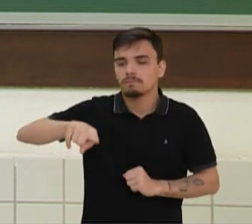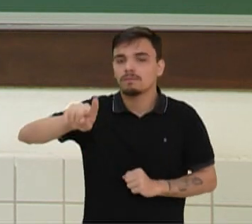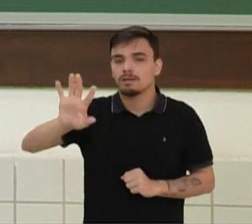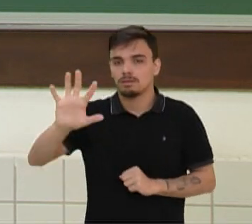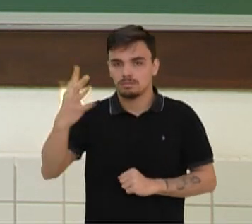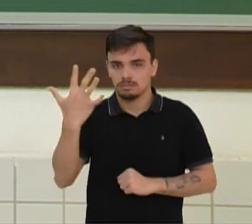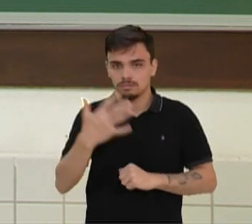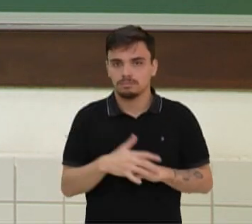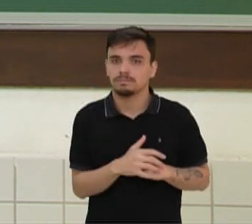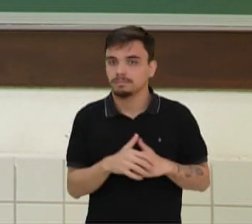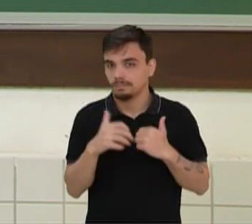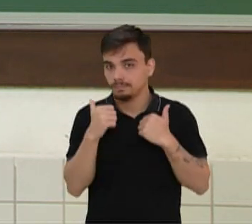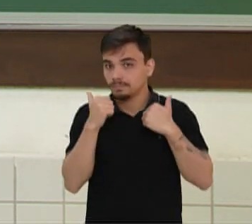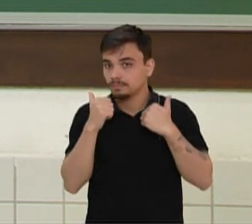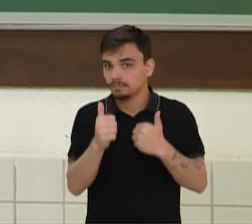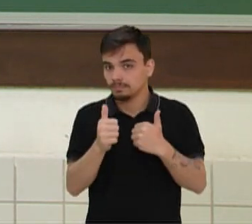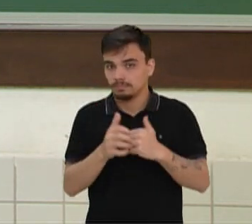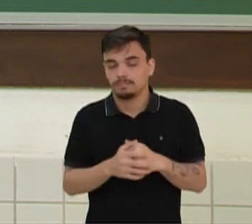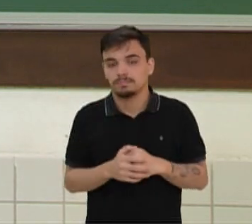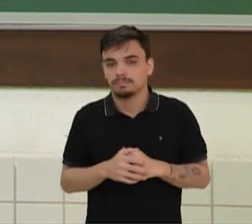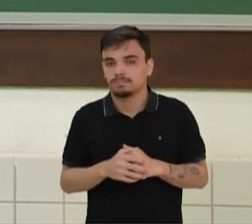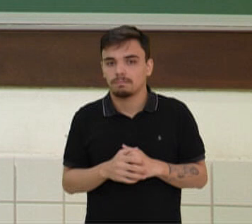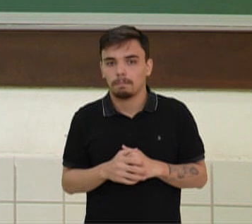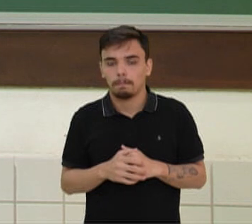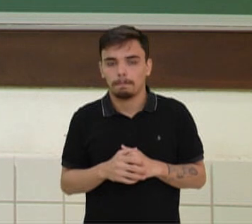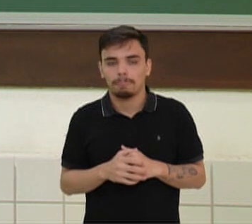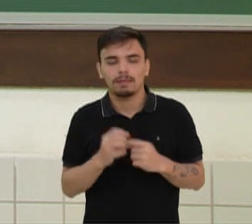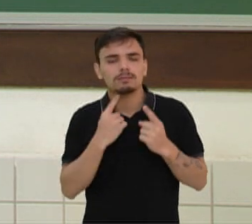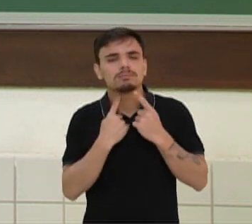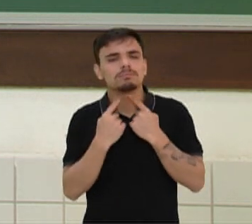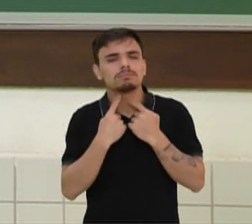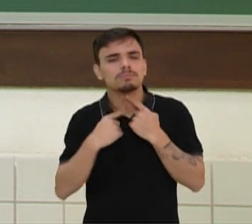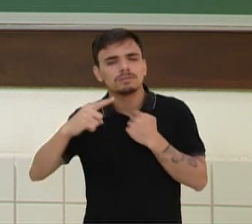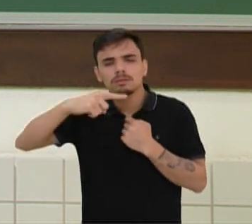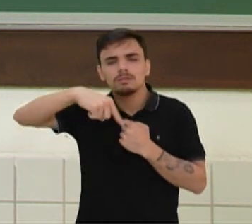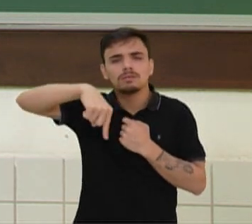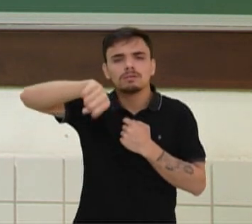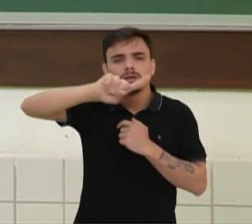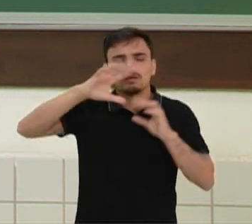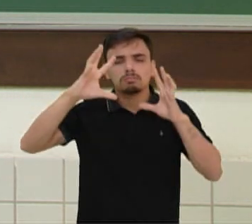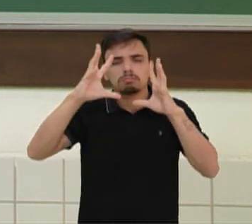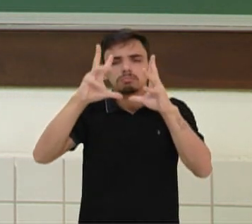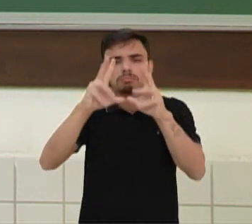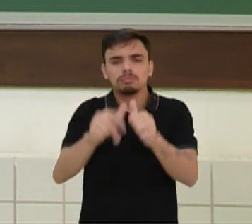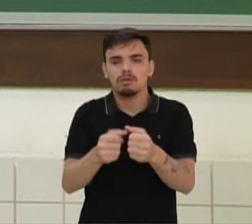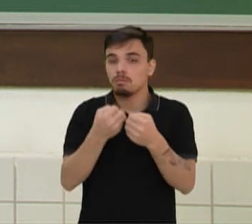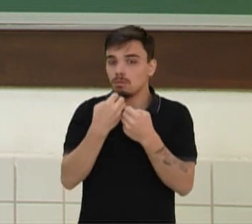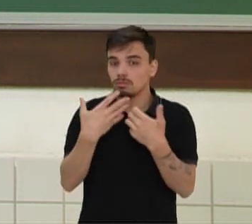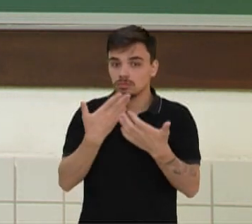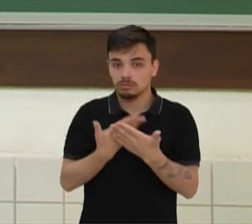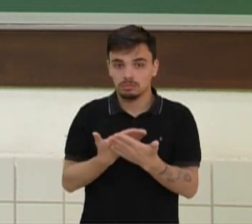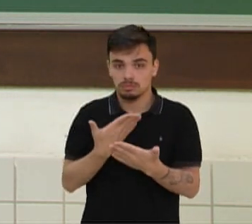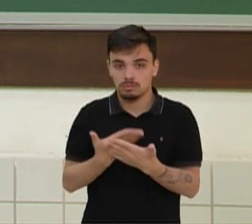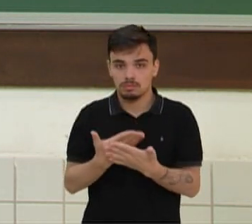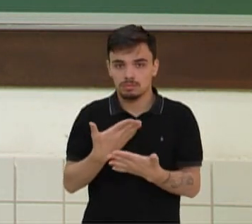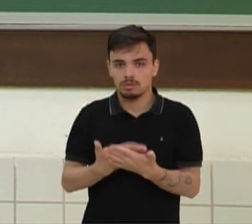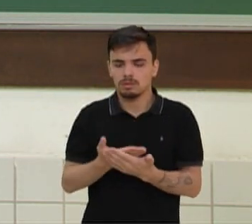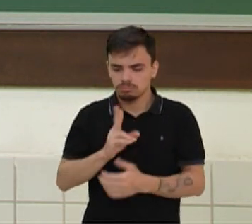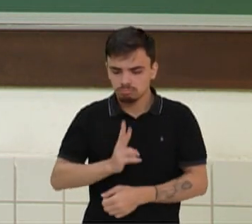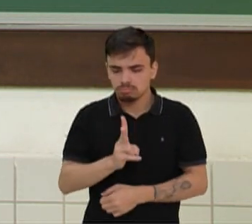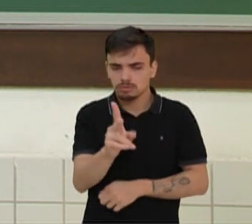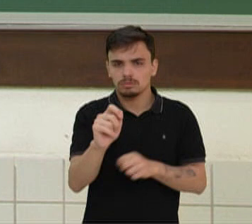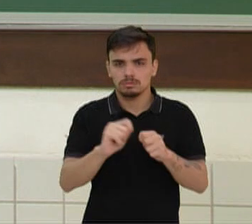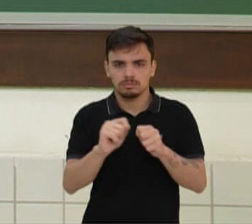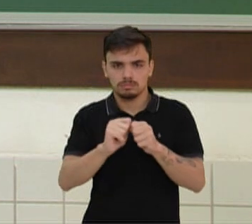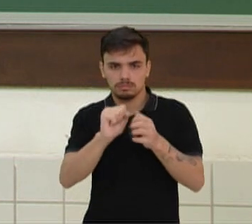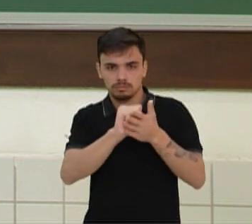acontecer, ok? Então eu desejo a todos vocês bons estudos, continuem fazendo